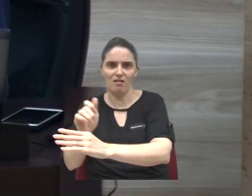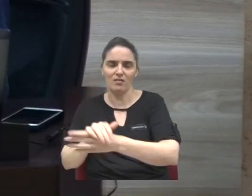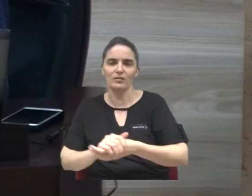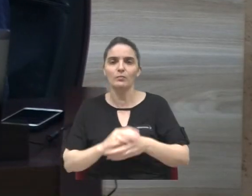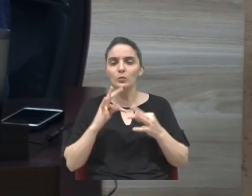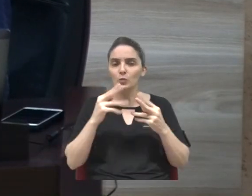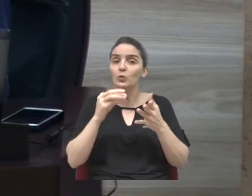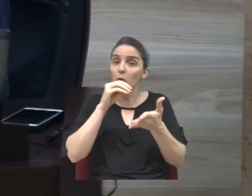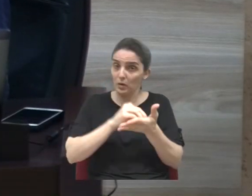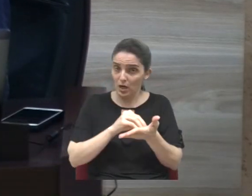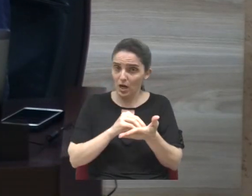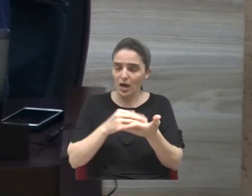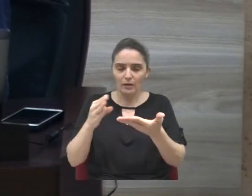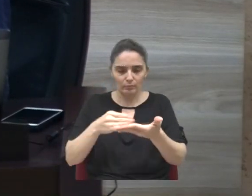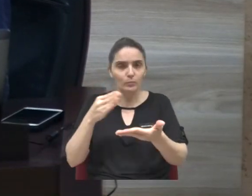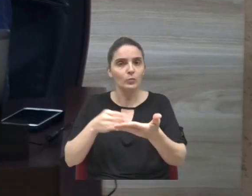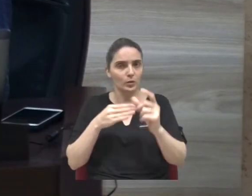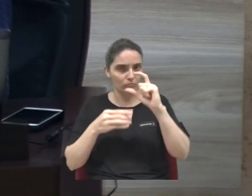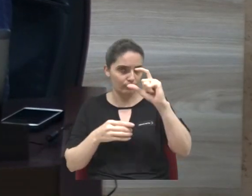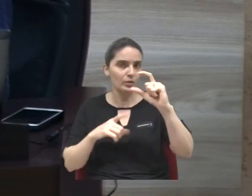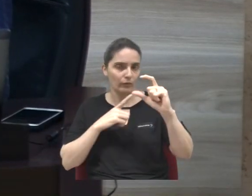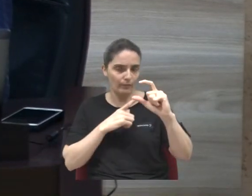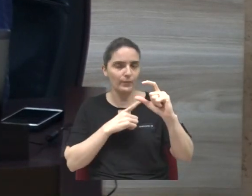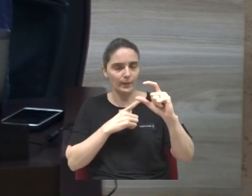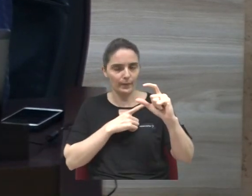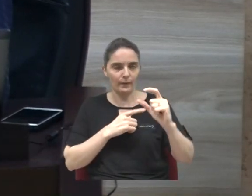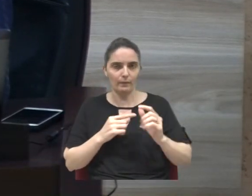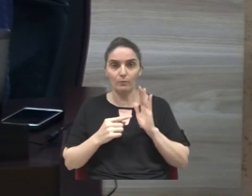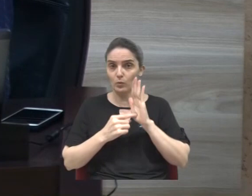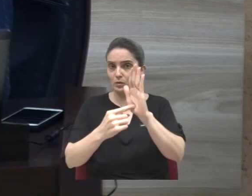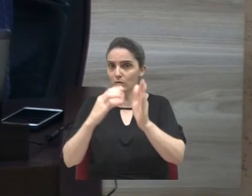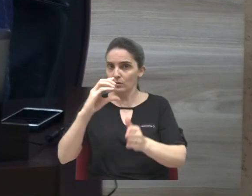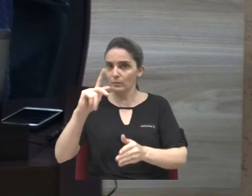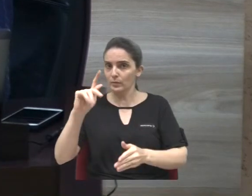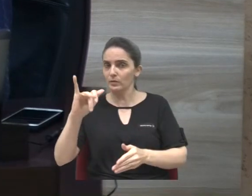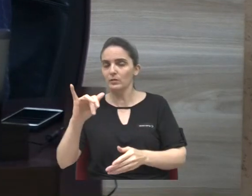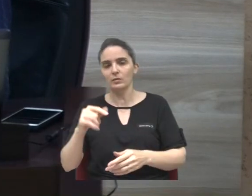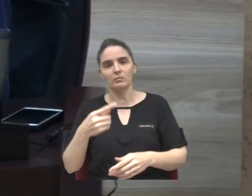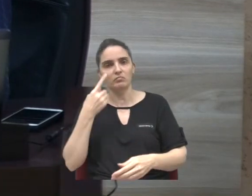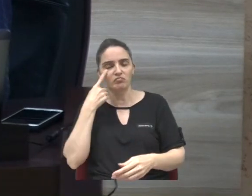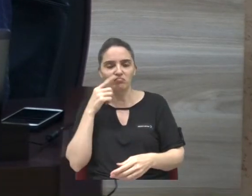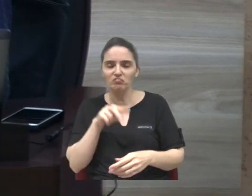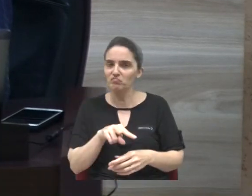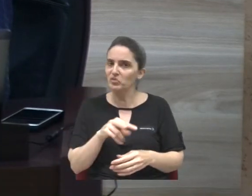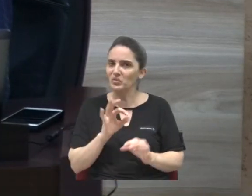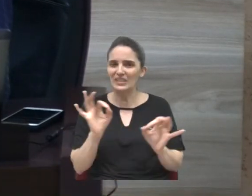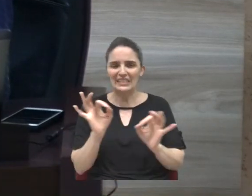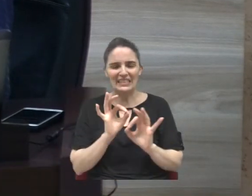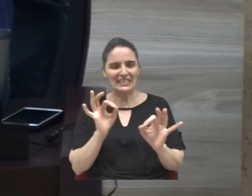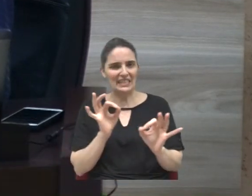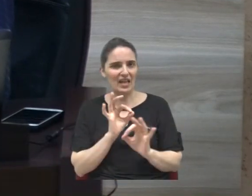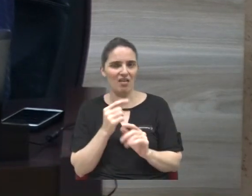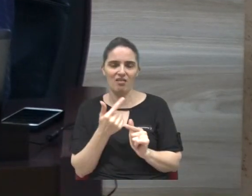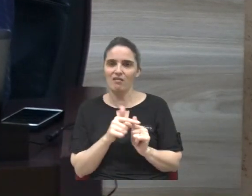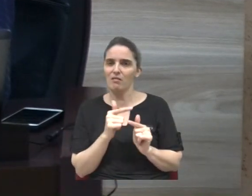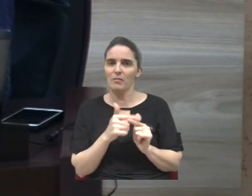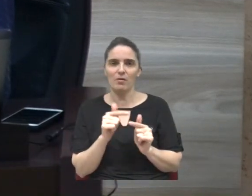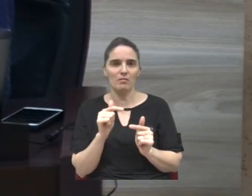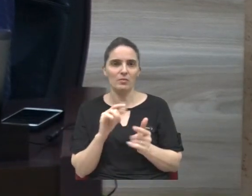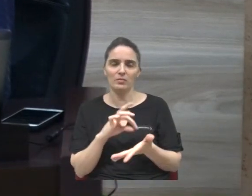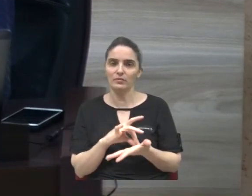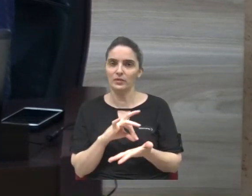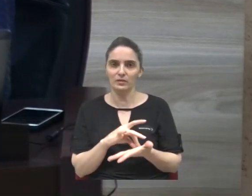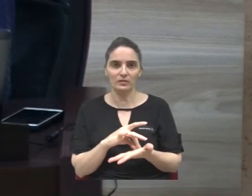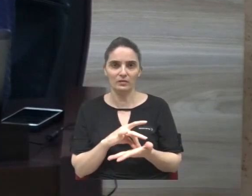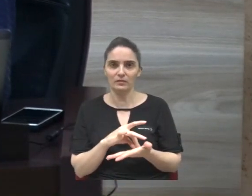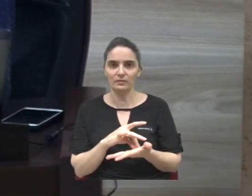dos casos apresentados à CPI, não se verificou relação concreta entre a situação, uma vez que,